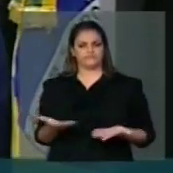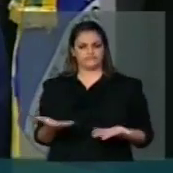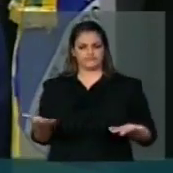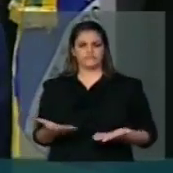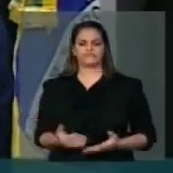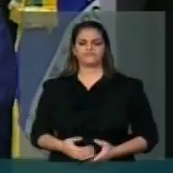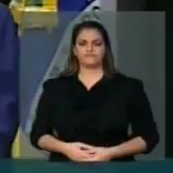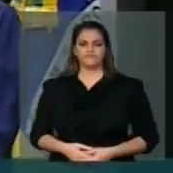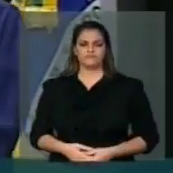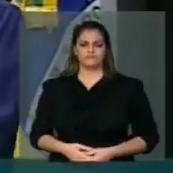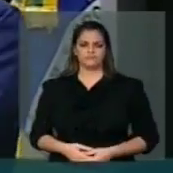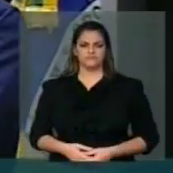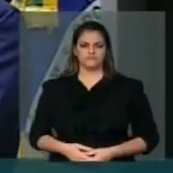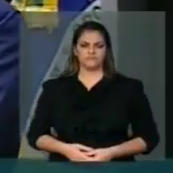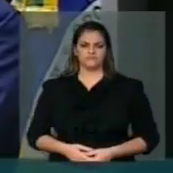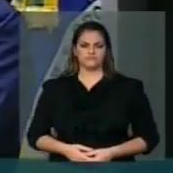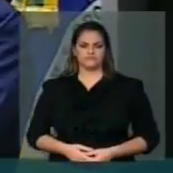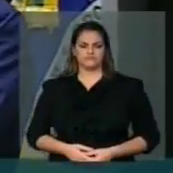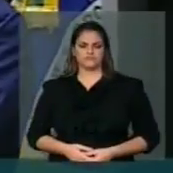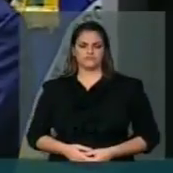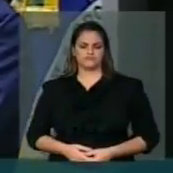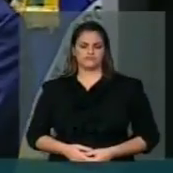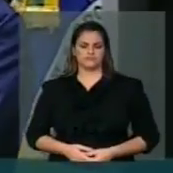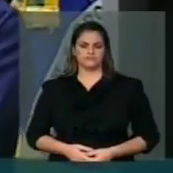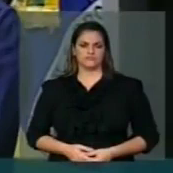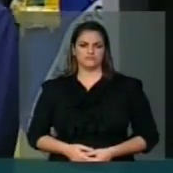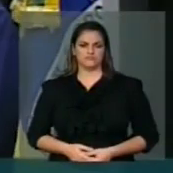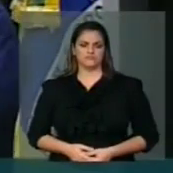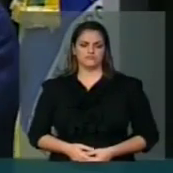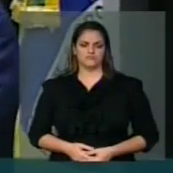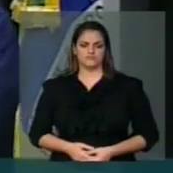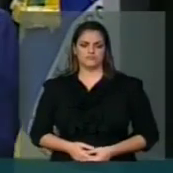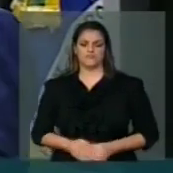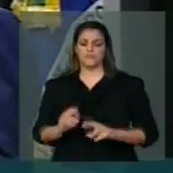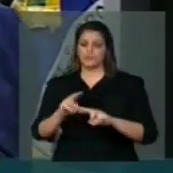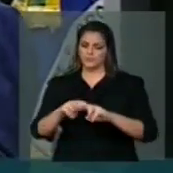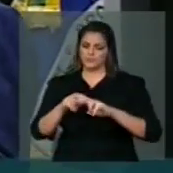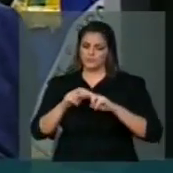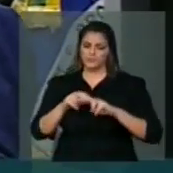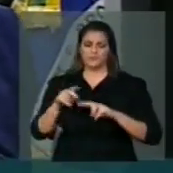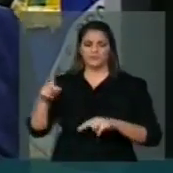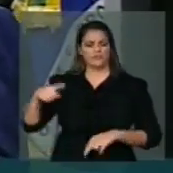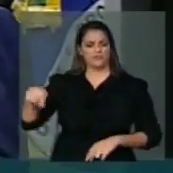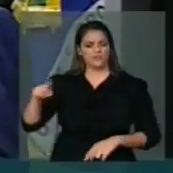Daí por que não se querer que essa tribuna seja usada?